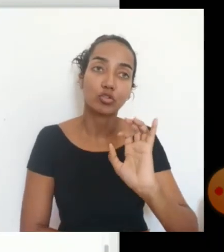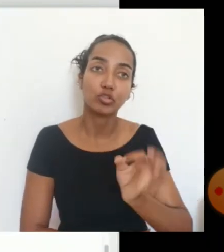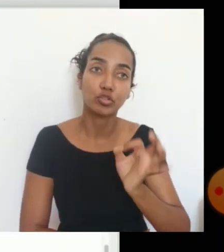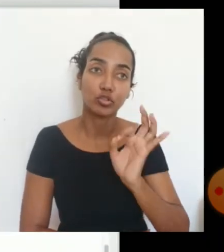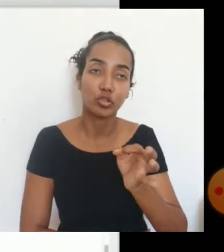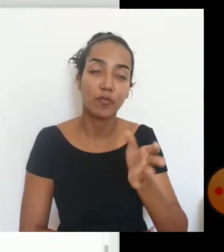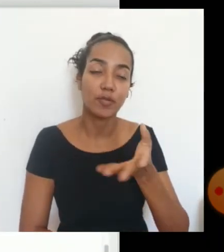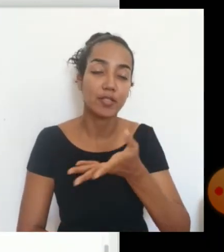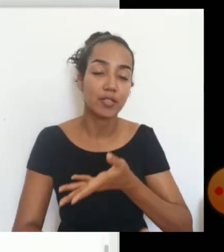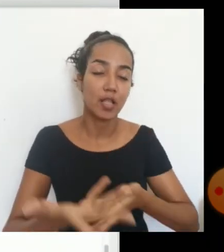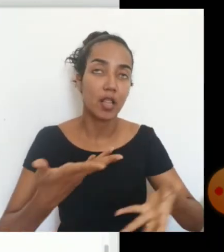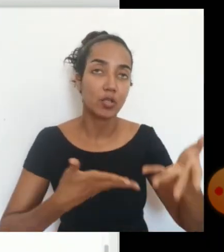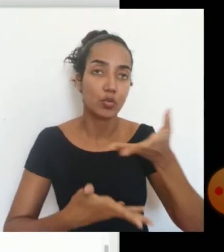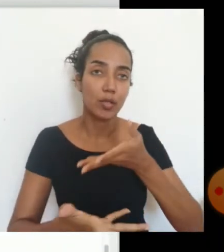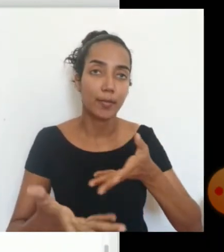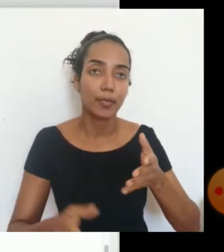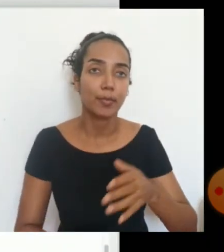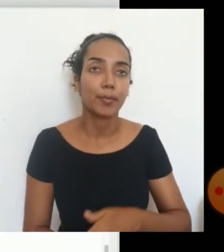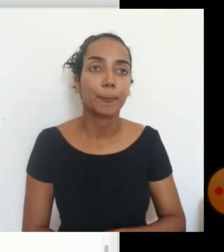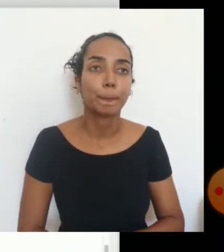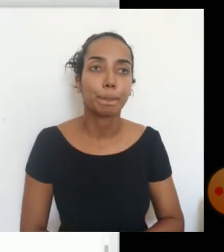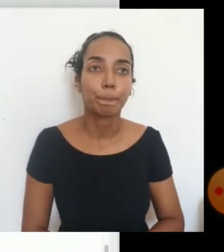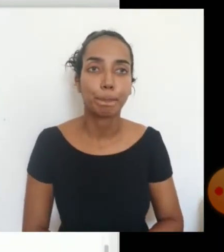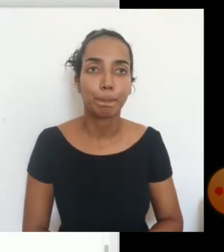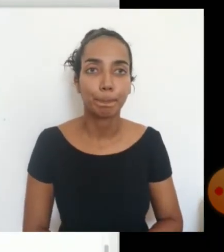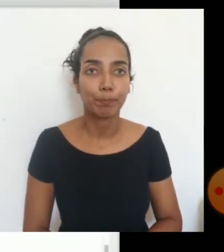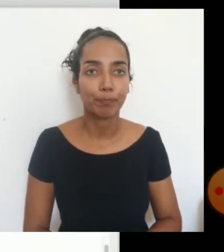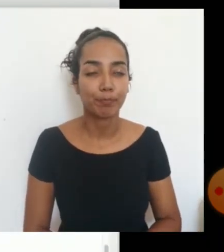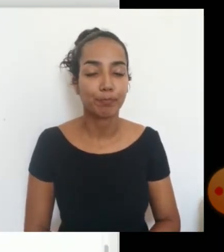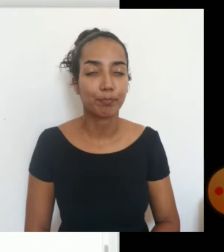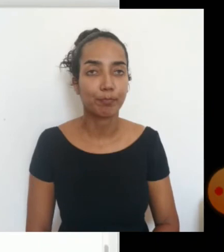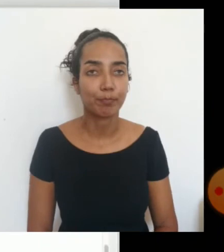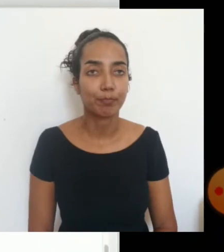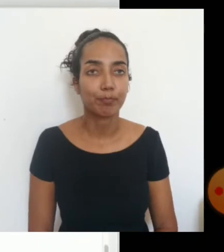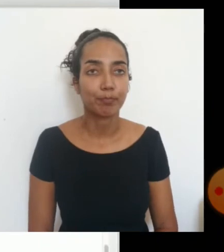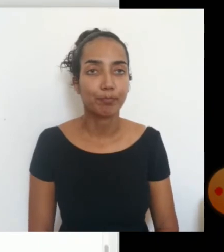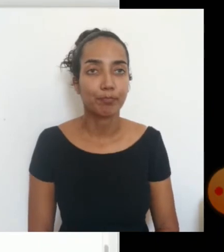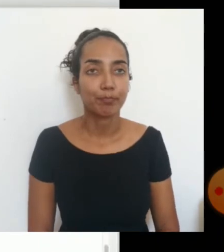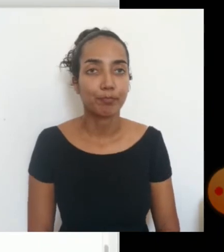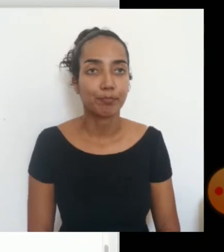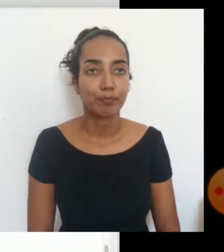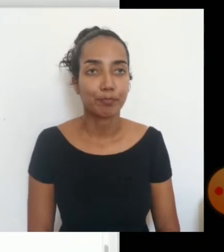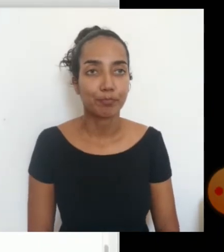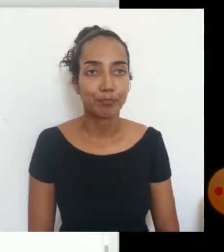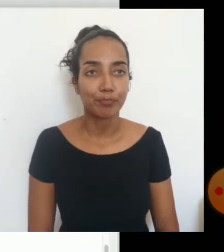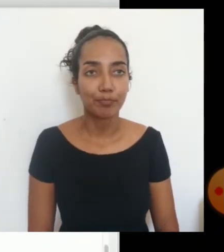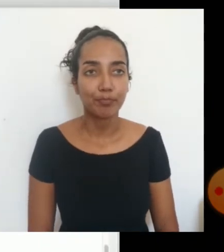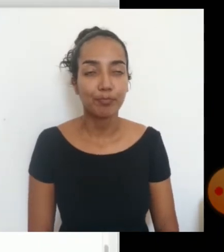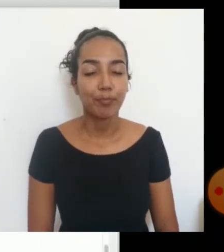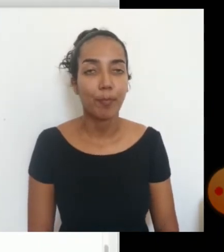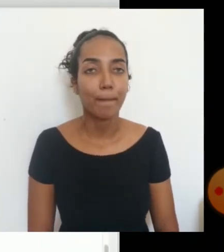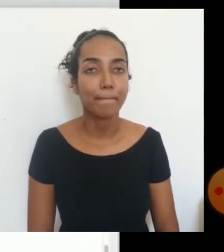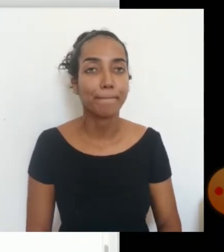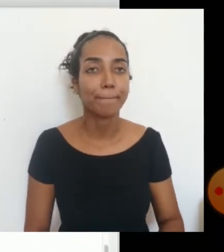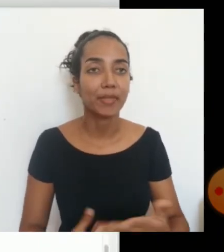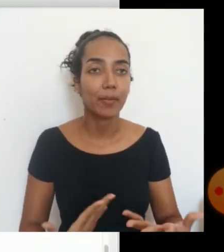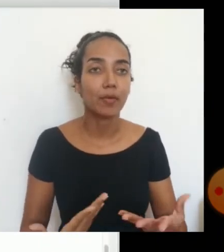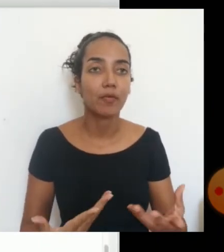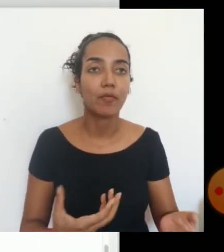vamos voltar aqui para os slides, apenas para eu acrescentar mais alguns pontos que são importantes